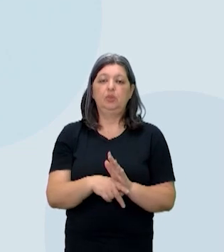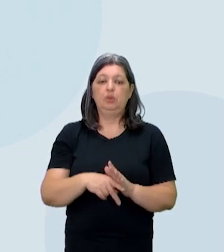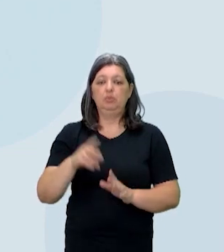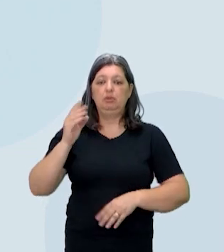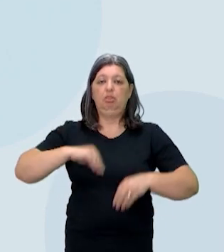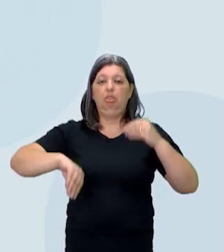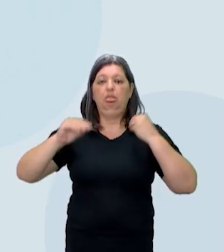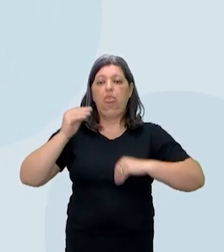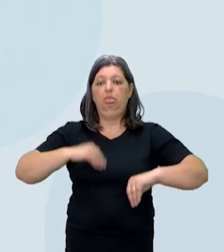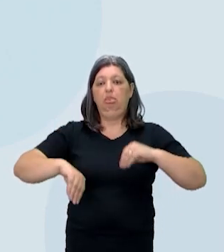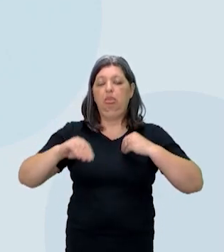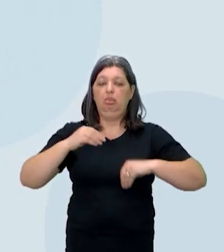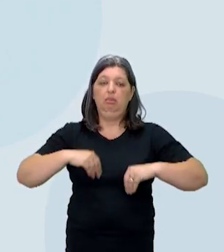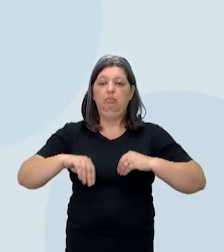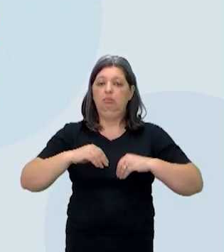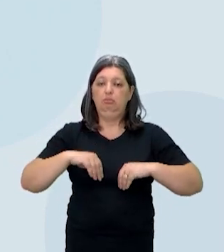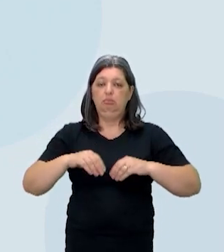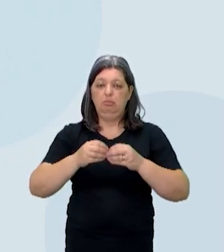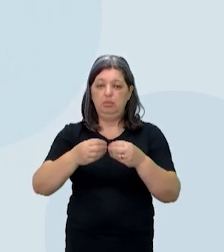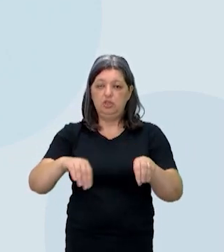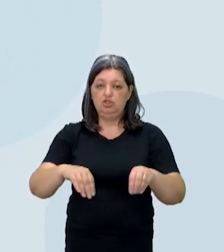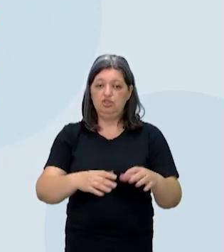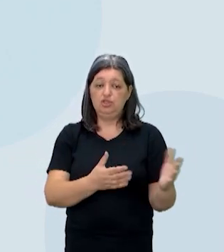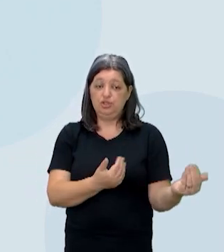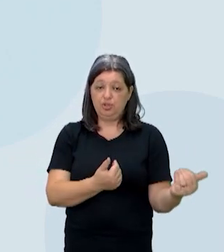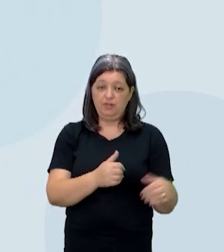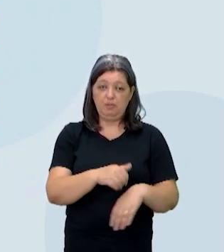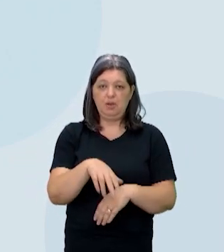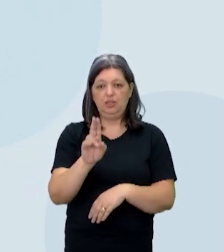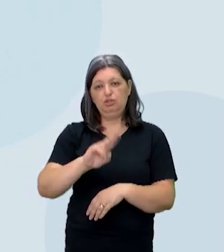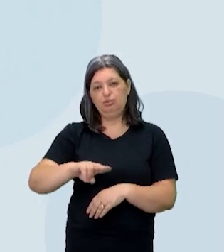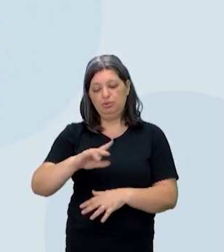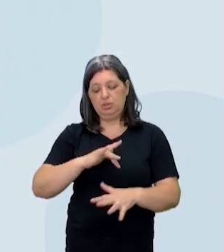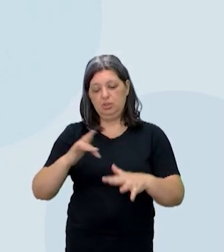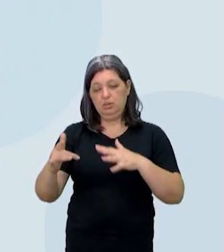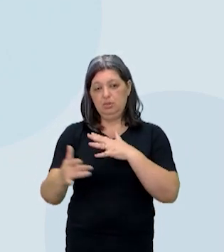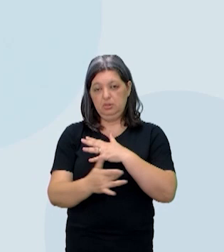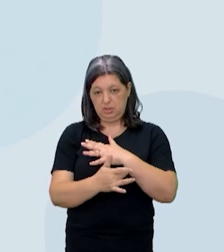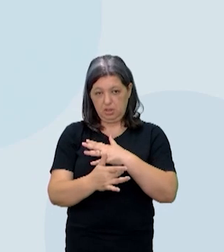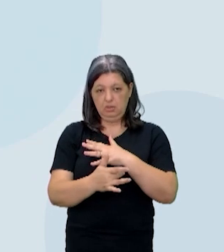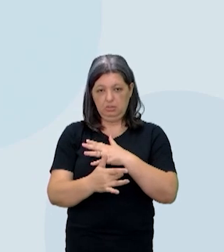é quem está conectando aos jovens que mais usam as redes sociais,